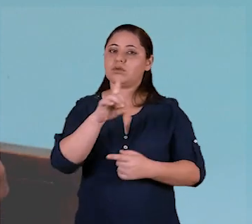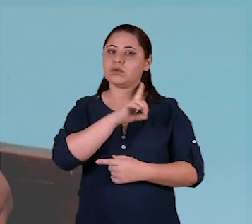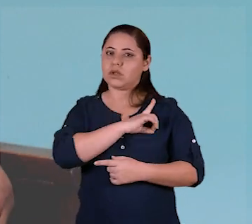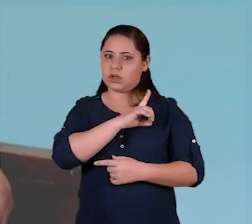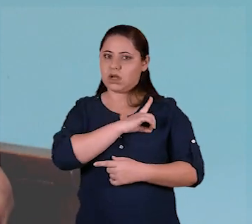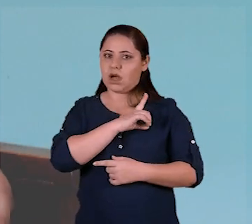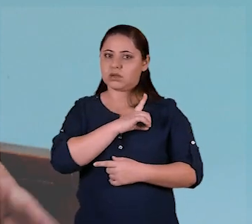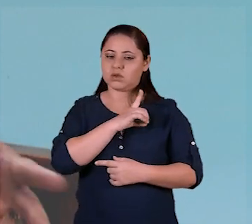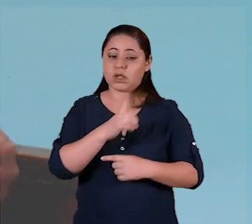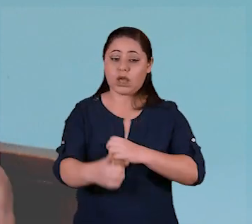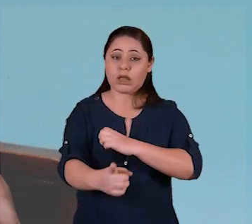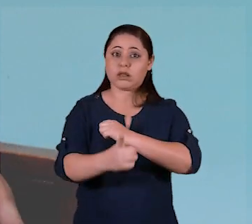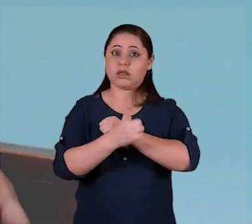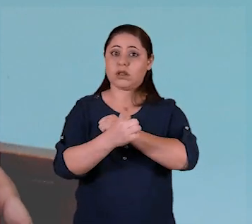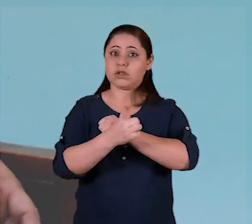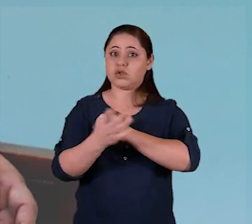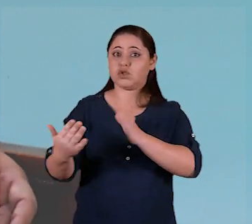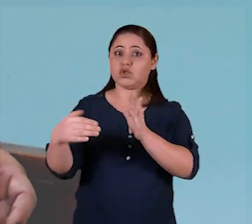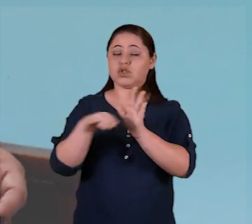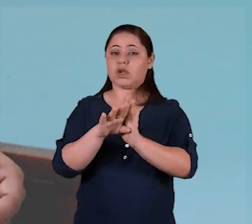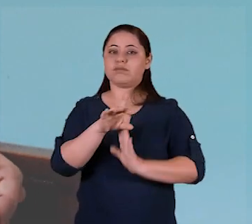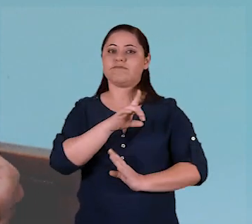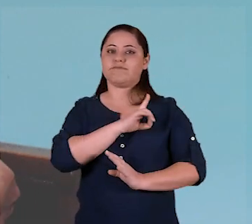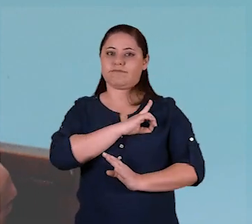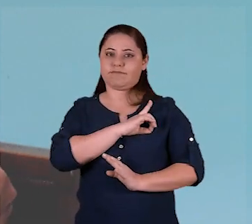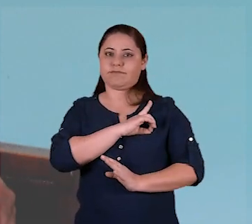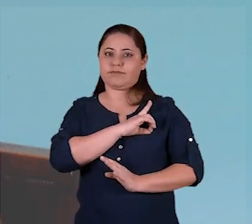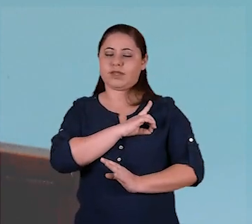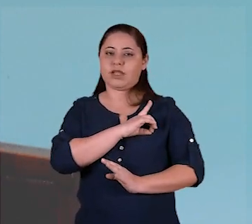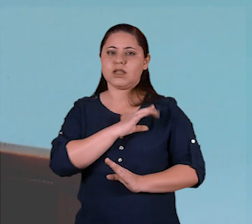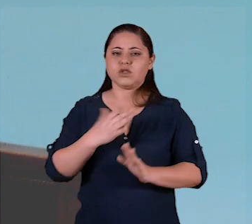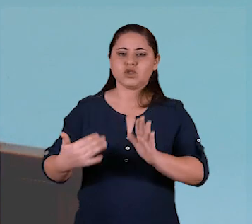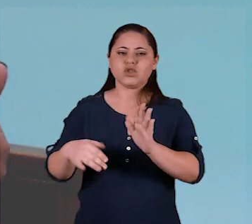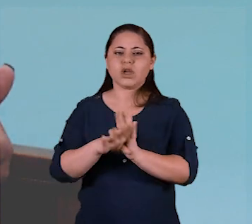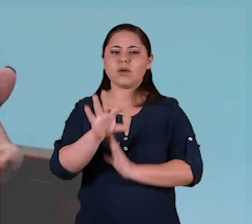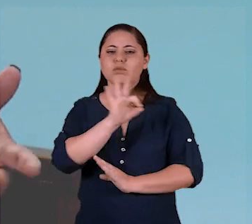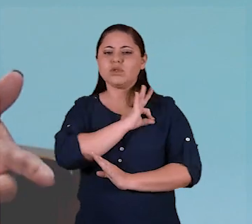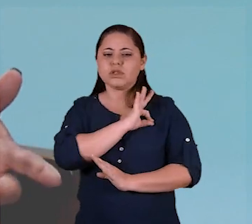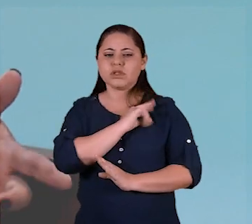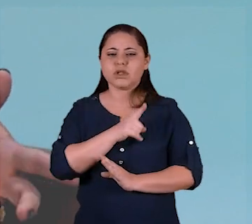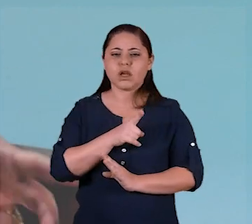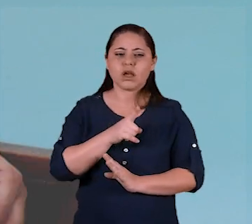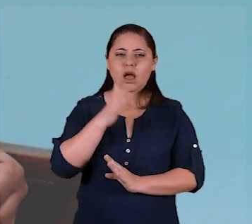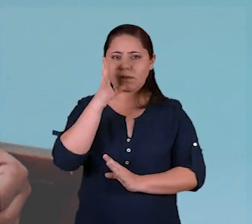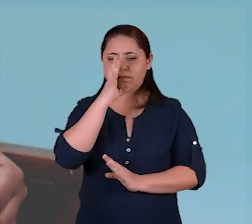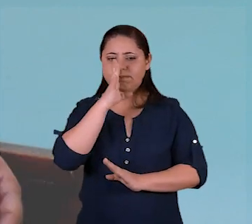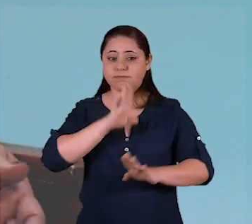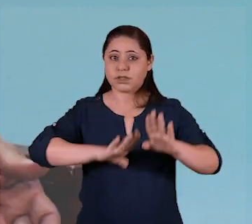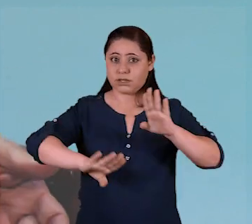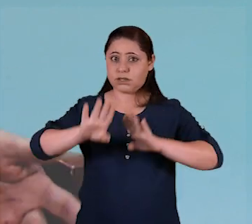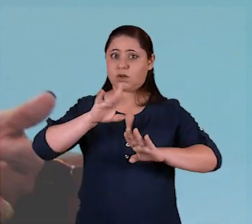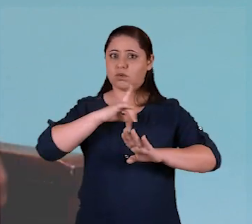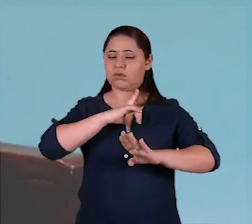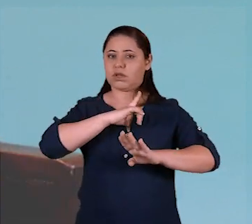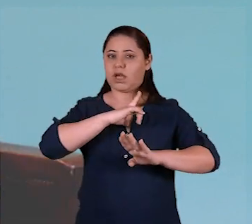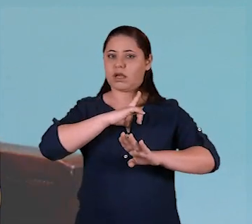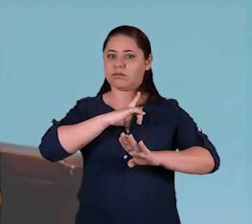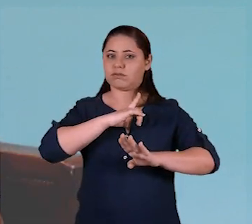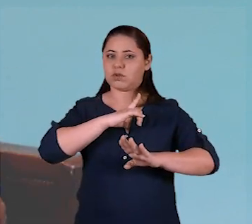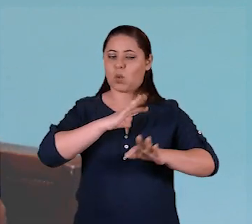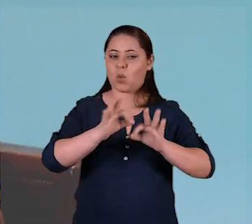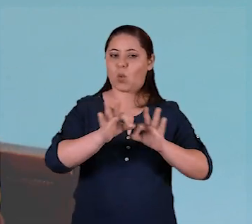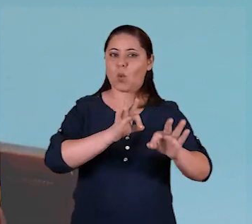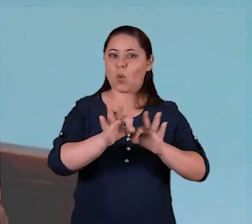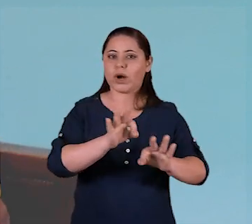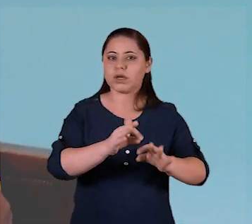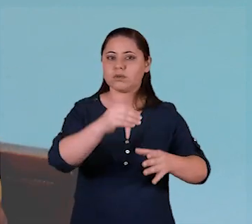delegado plantonista, no momento que ela chega à delegacia. Então, se observa uma situação de risco, então ela é